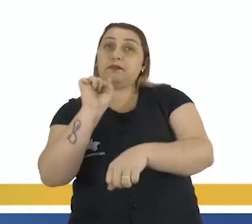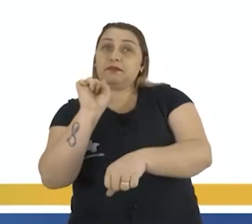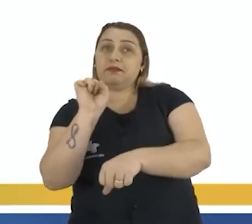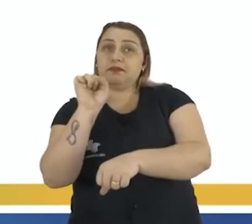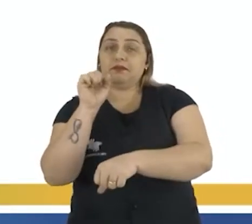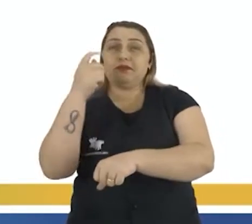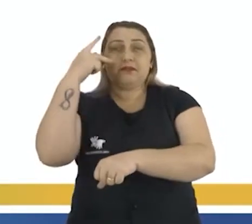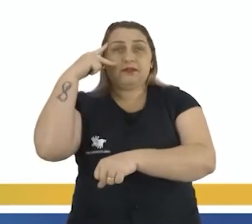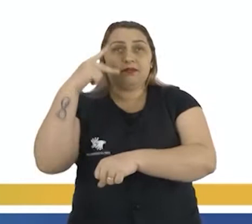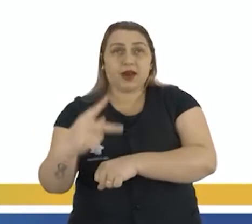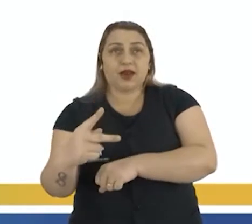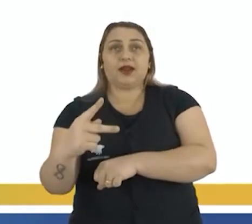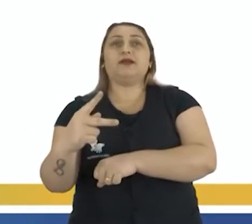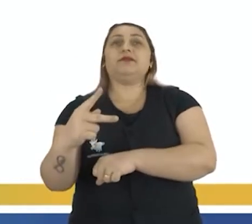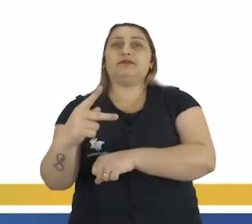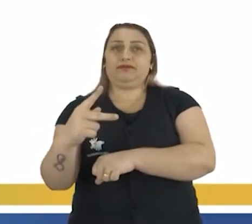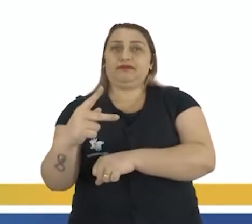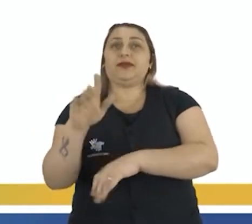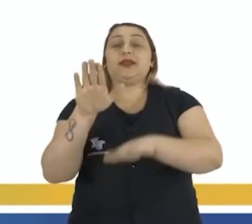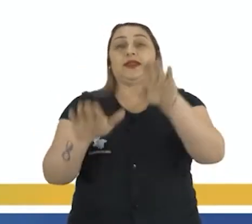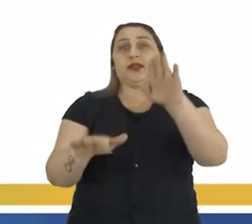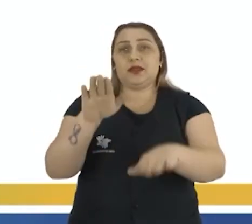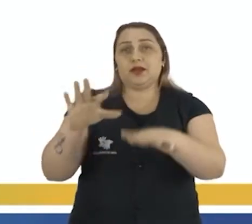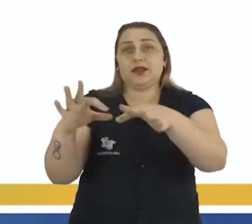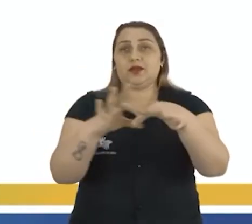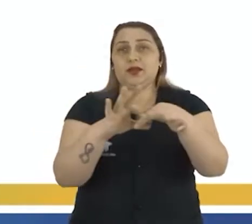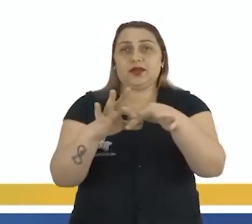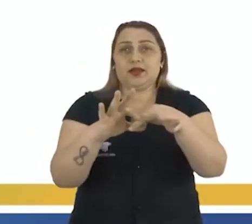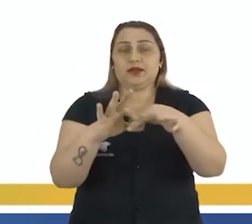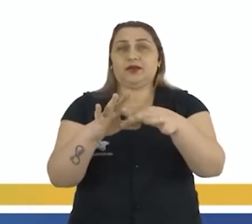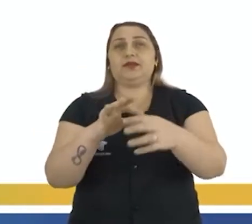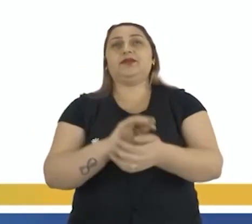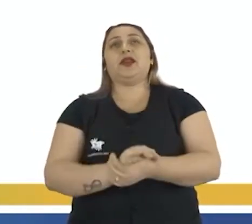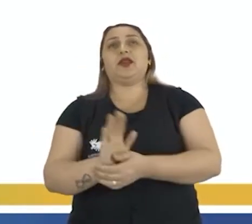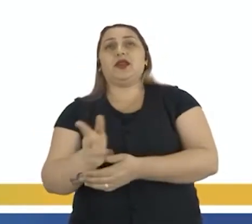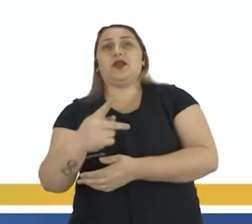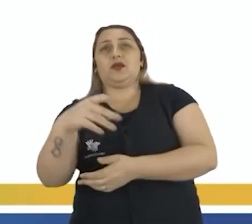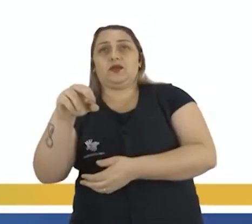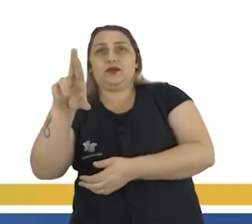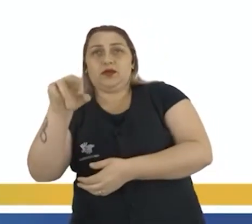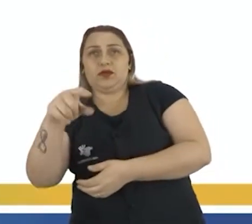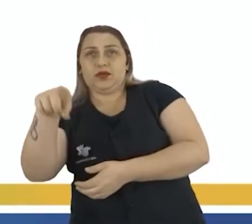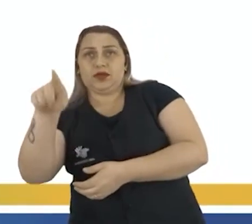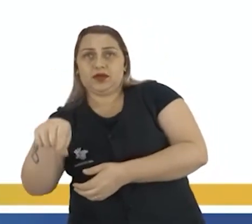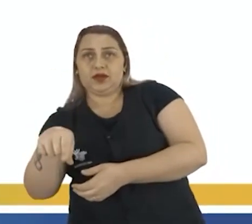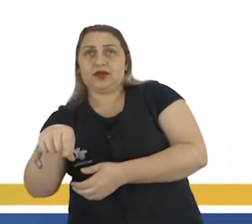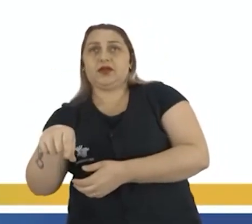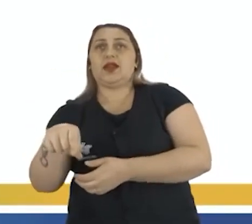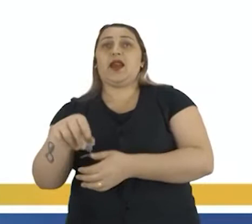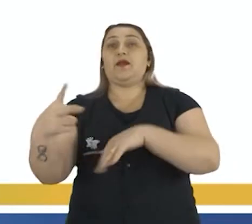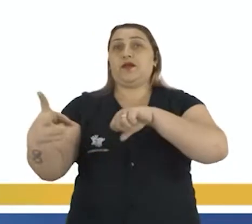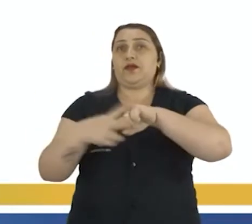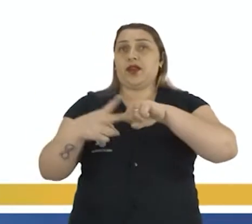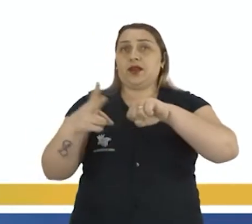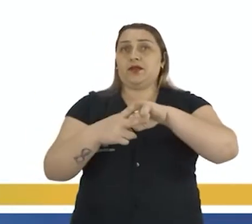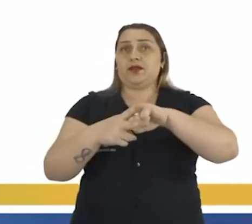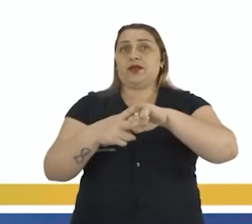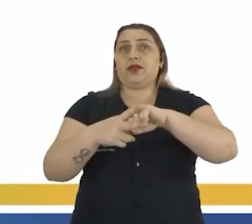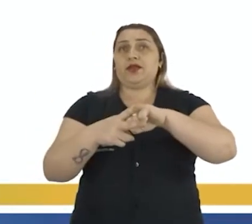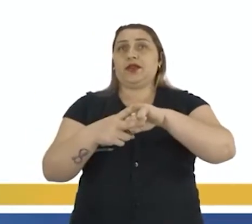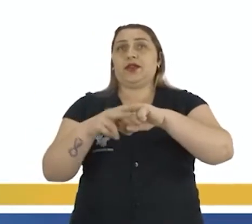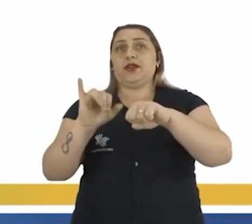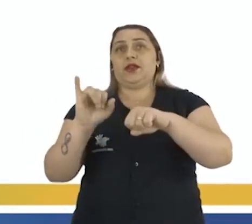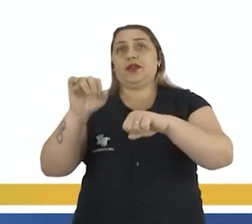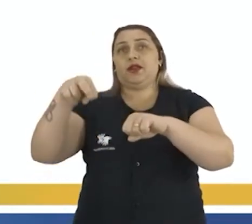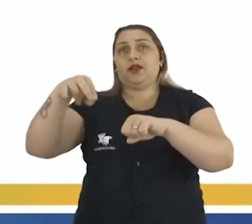durante, e indica causa, dependência e correlação. Já o por com acento circunflexo é um verbo